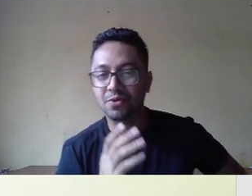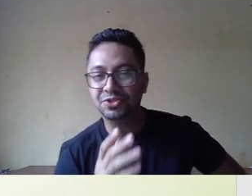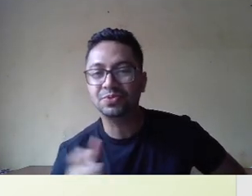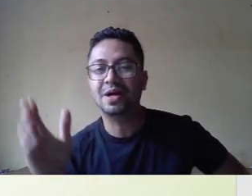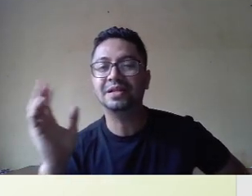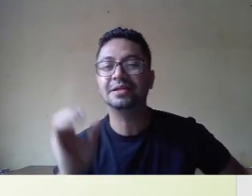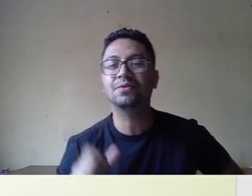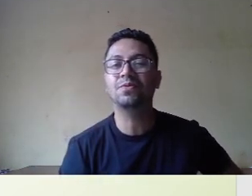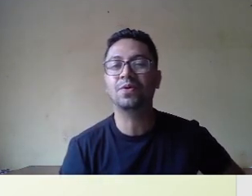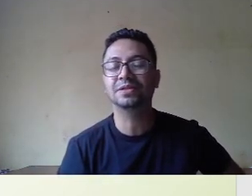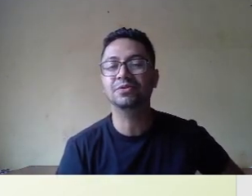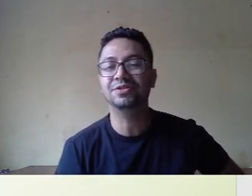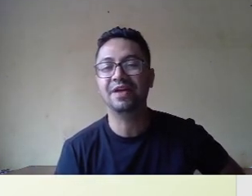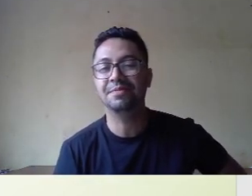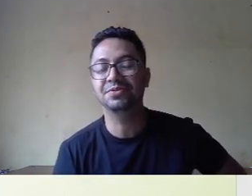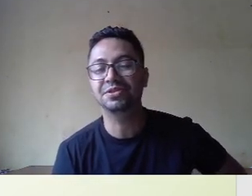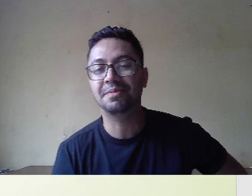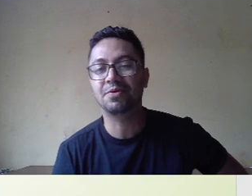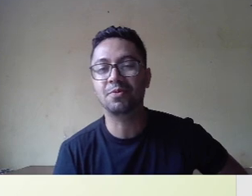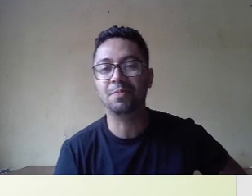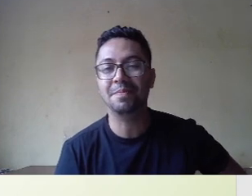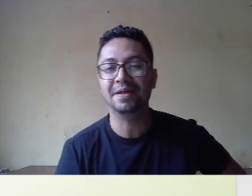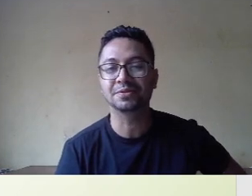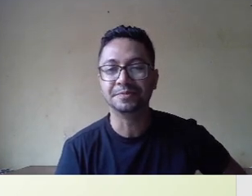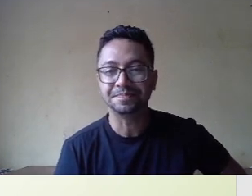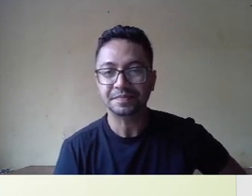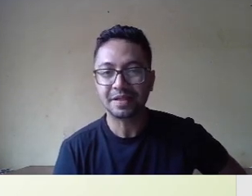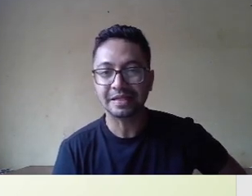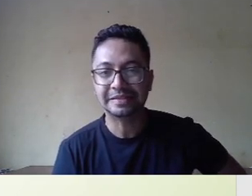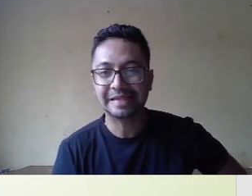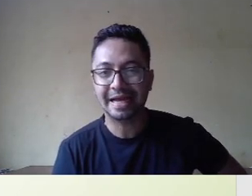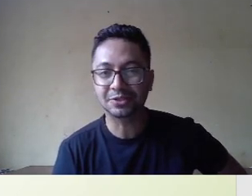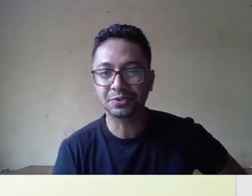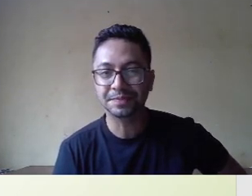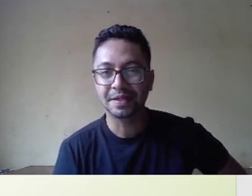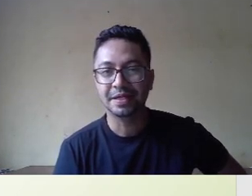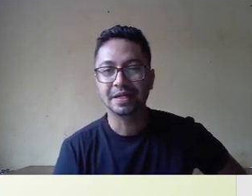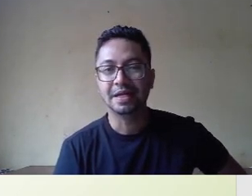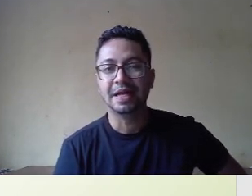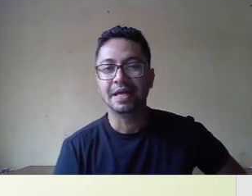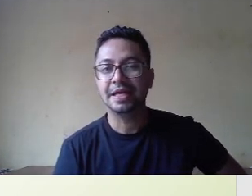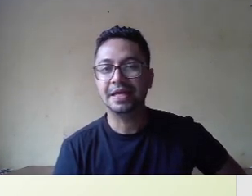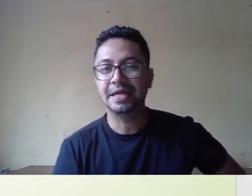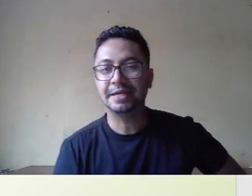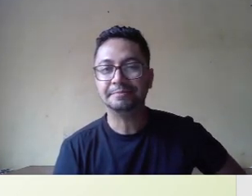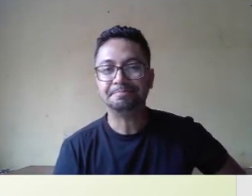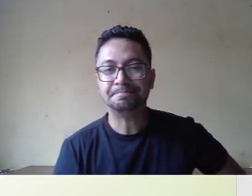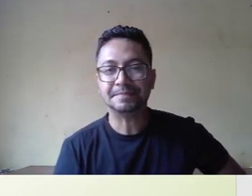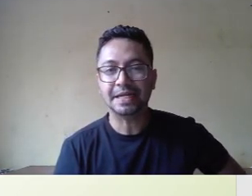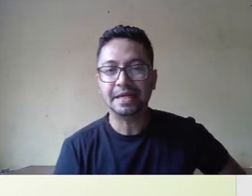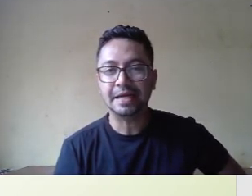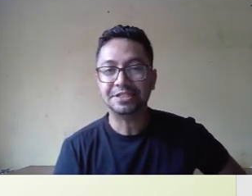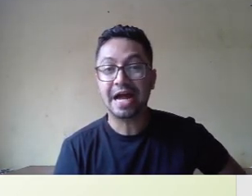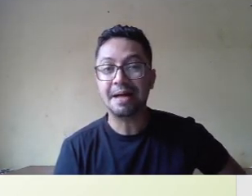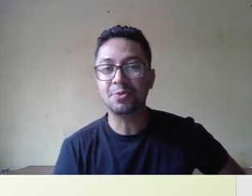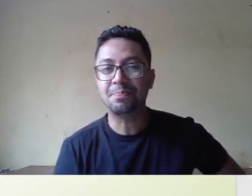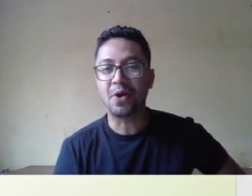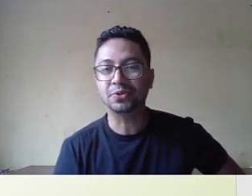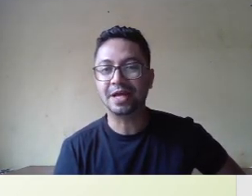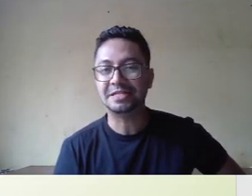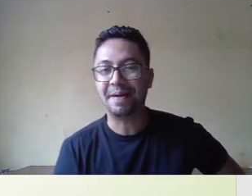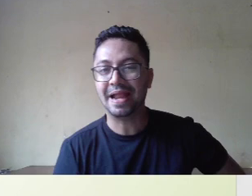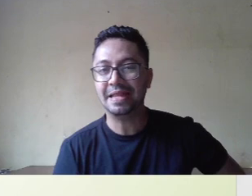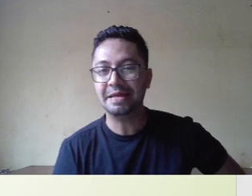E continuando ali com o ontem do tempo como complemento. Certo? E já